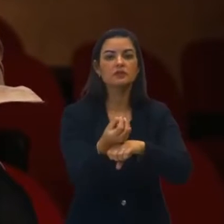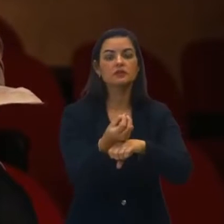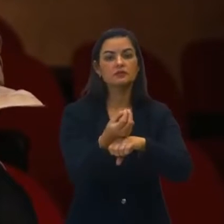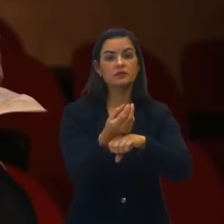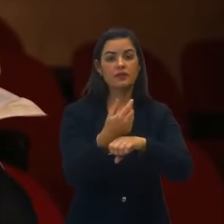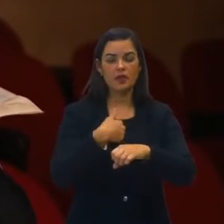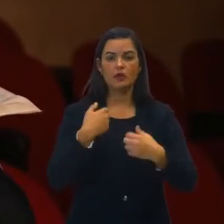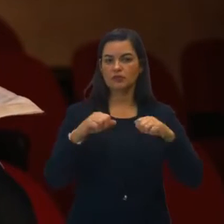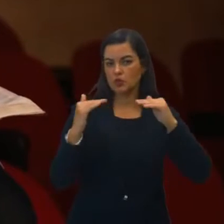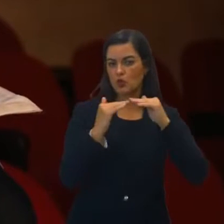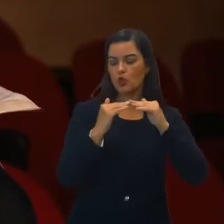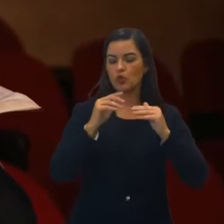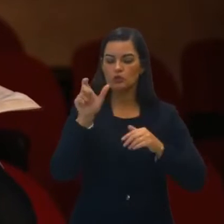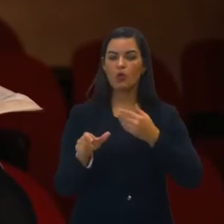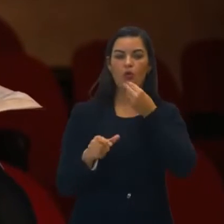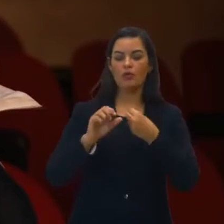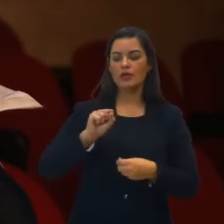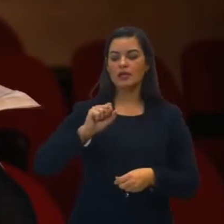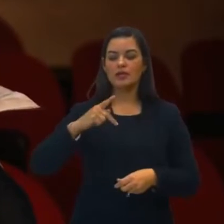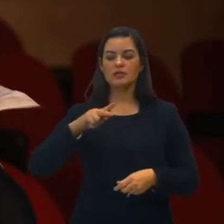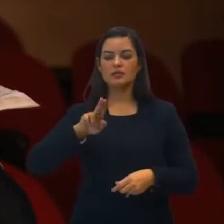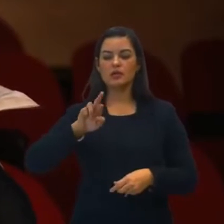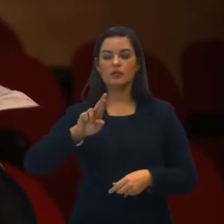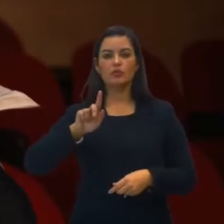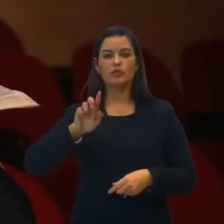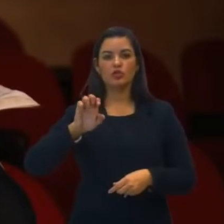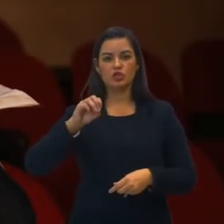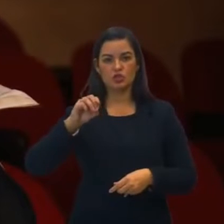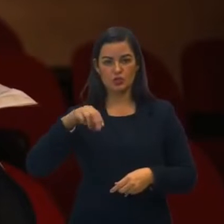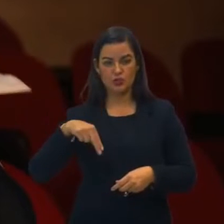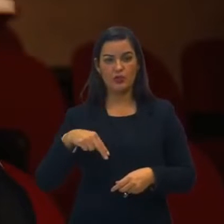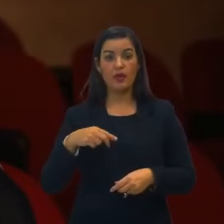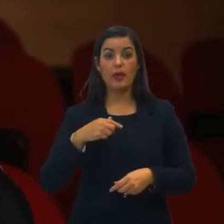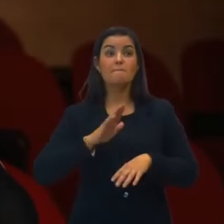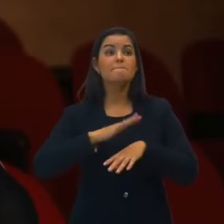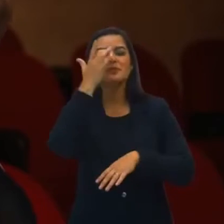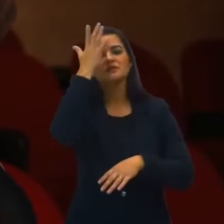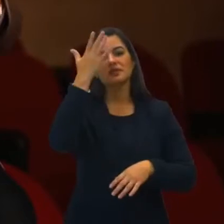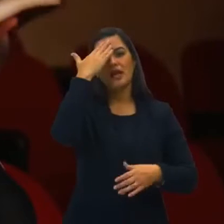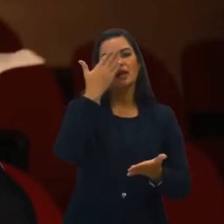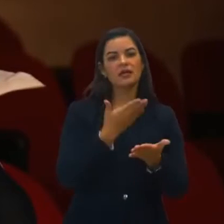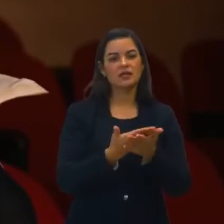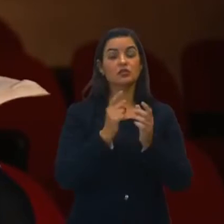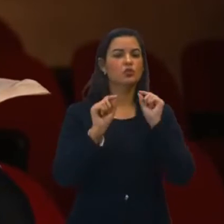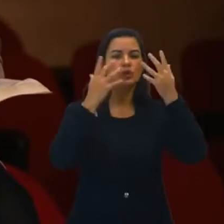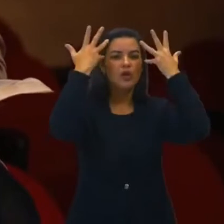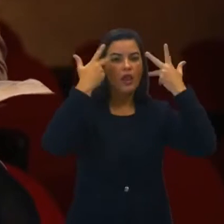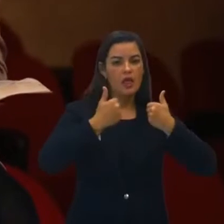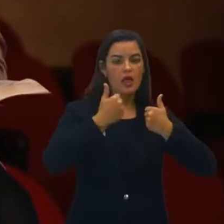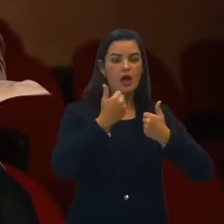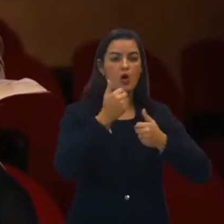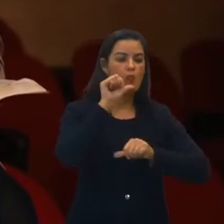disse: é mais fácil eu acreditar que um leão tornar-se-á vegetariano do que eu acreditar que uma alma sequer possa